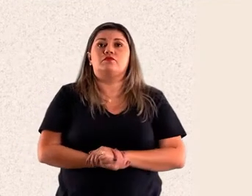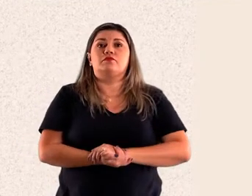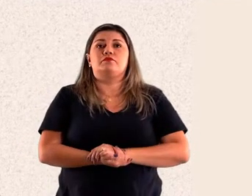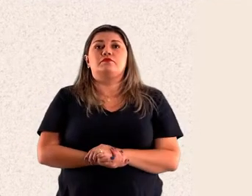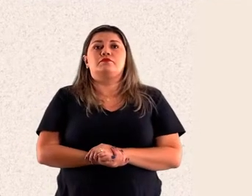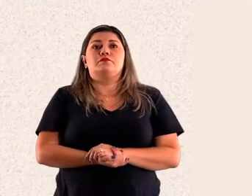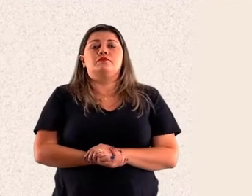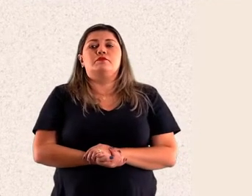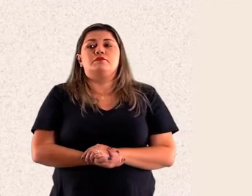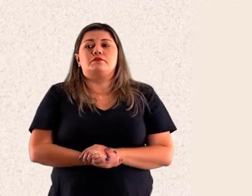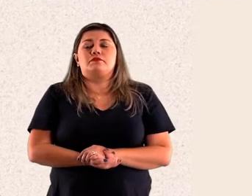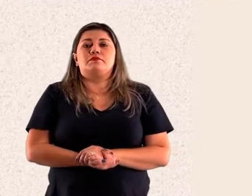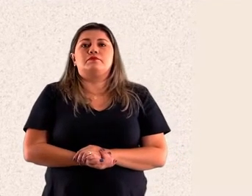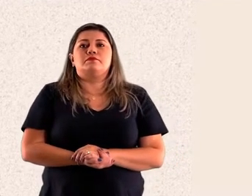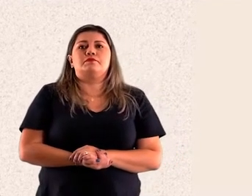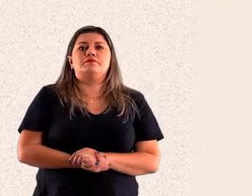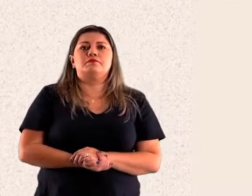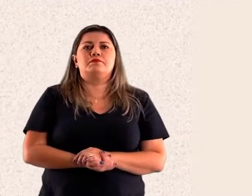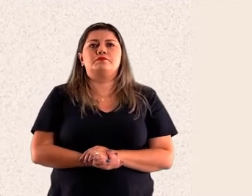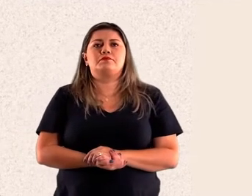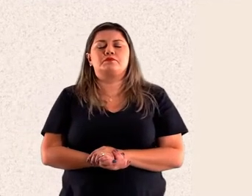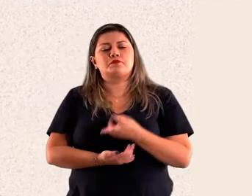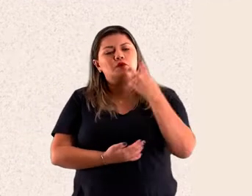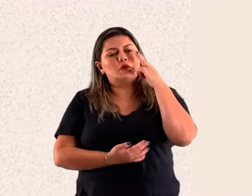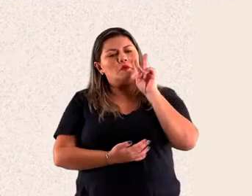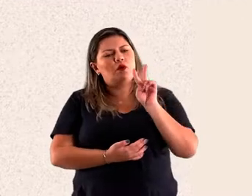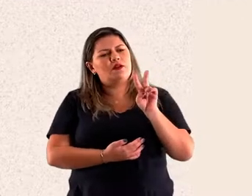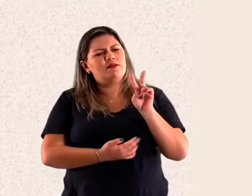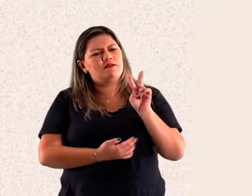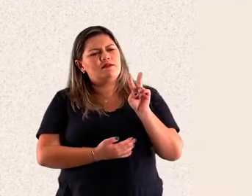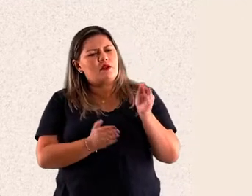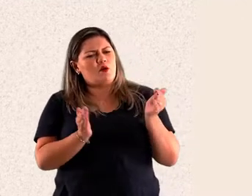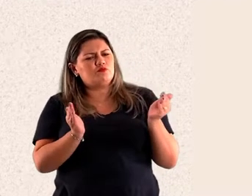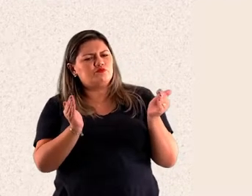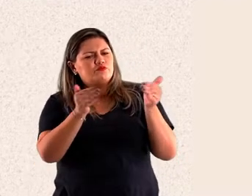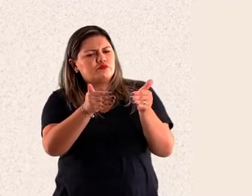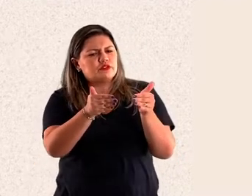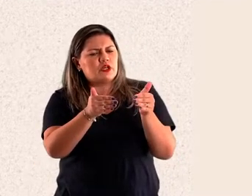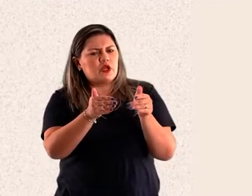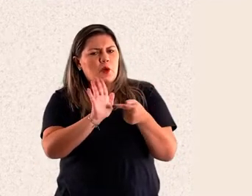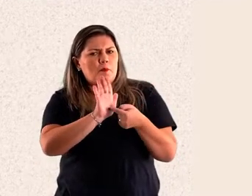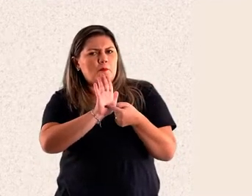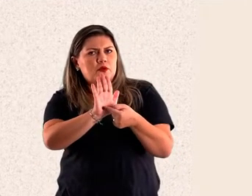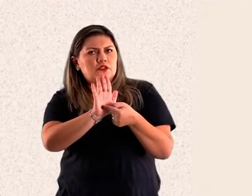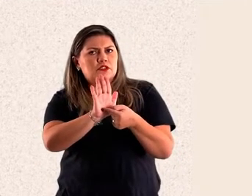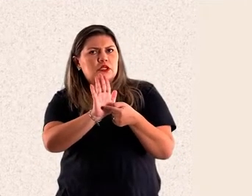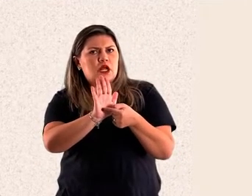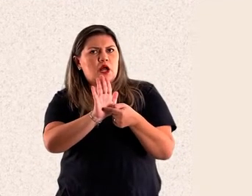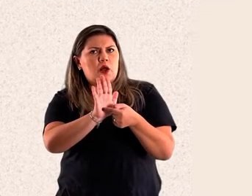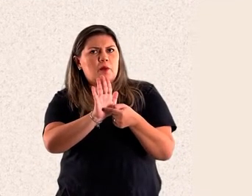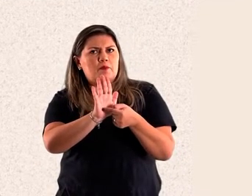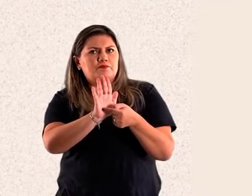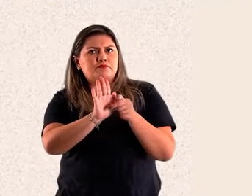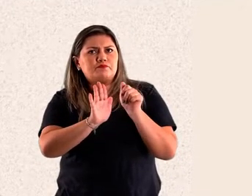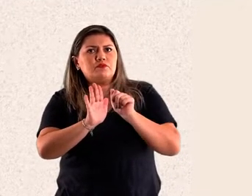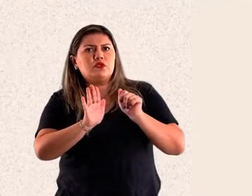é bom a um olhar muito específico que eu vou trazer Nessa altura portuguesa